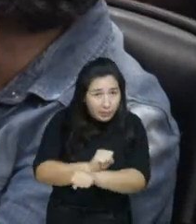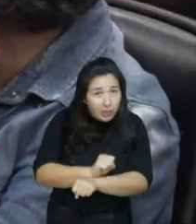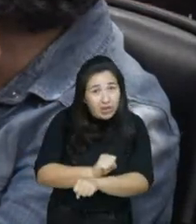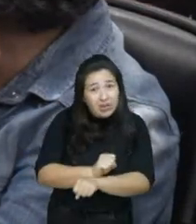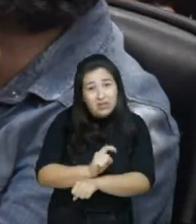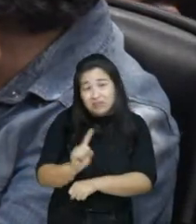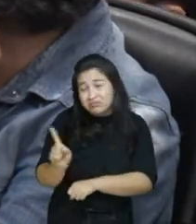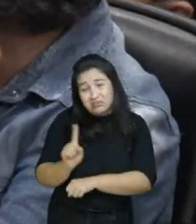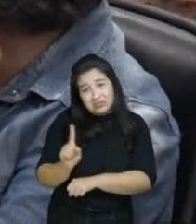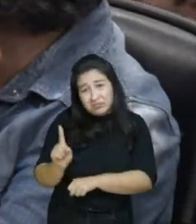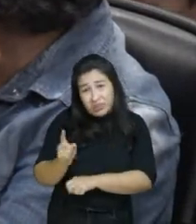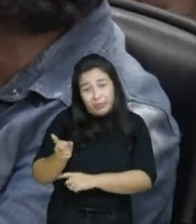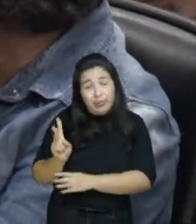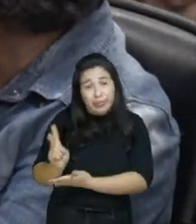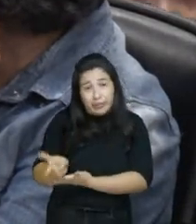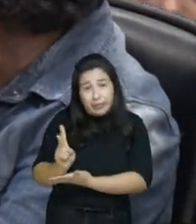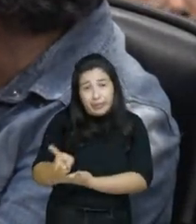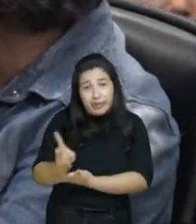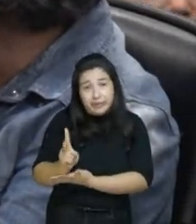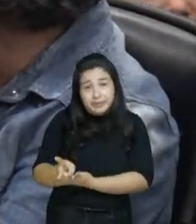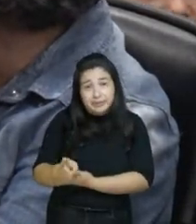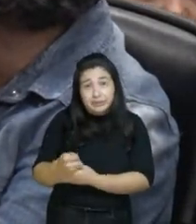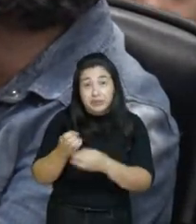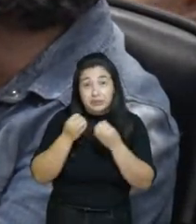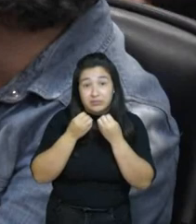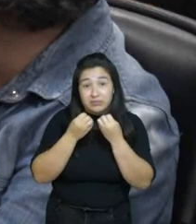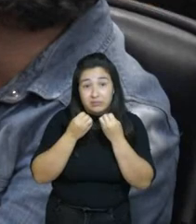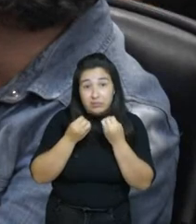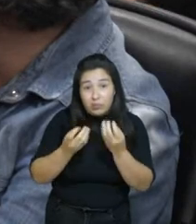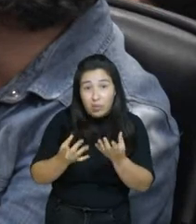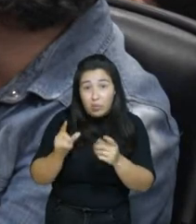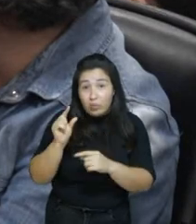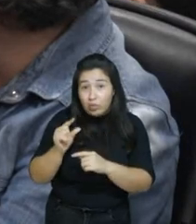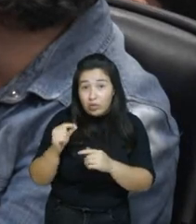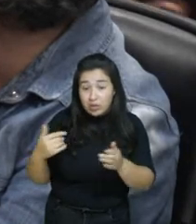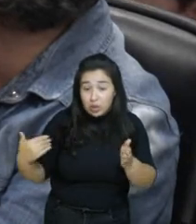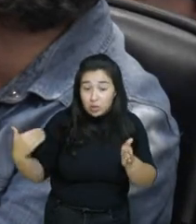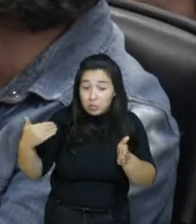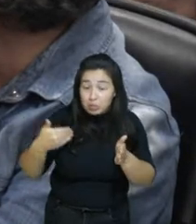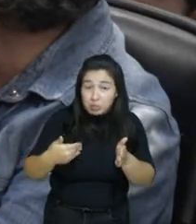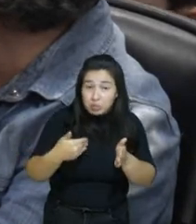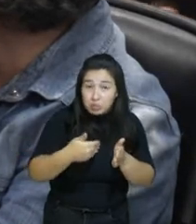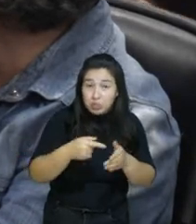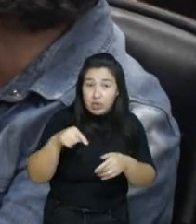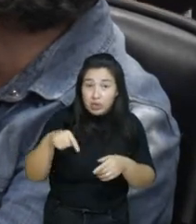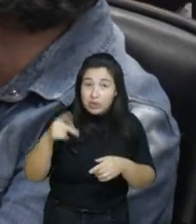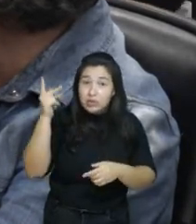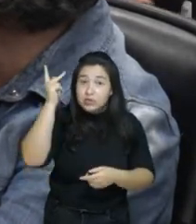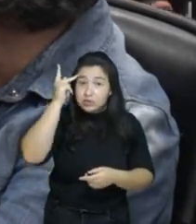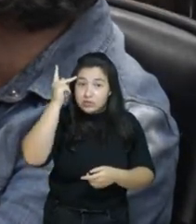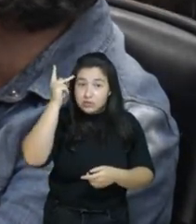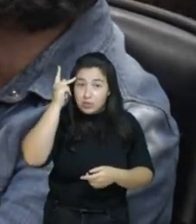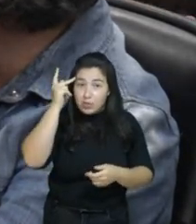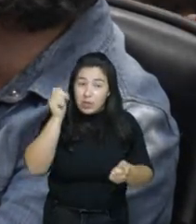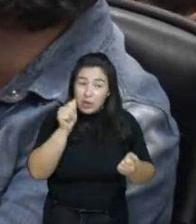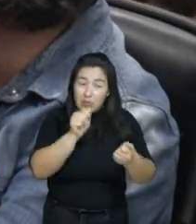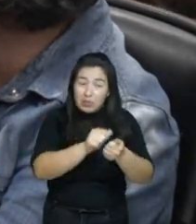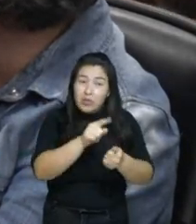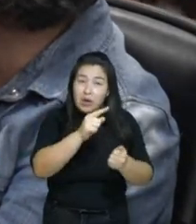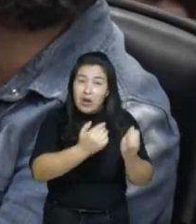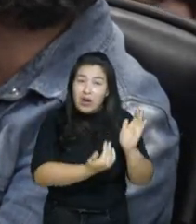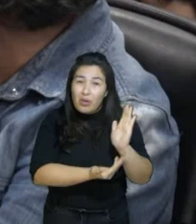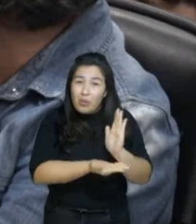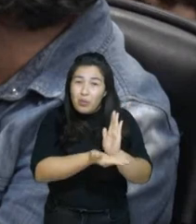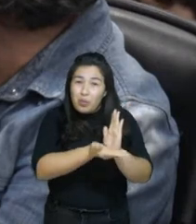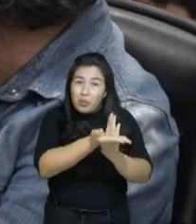né, devido a ações humanas, né. E ainda bem próximo aqui na nossa vizinhança, que é São Paulo, né, que está tendo muito